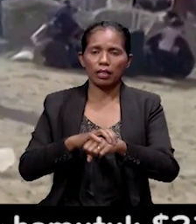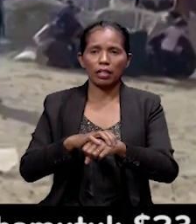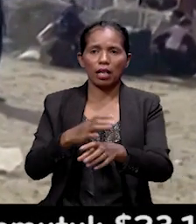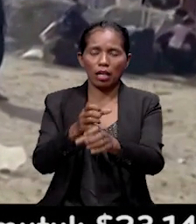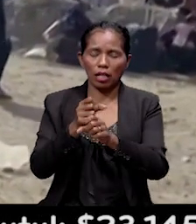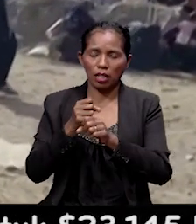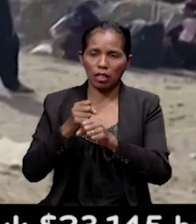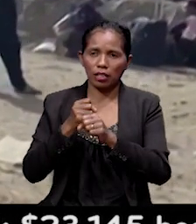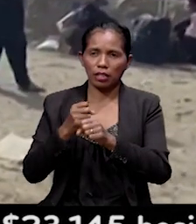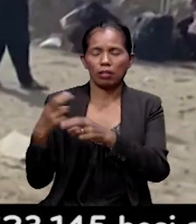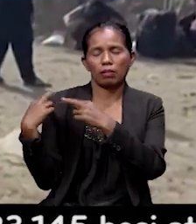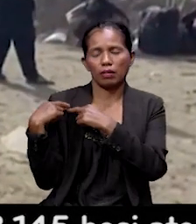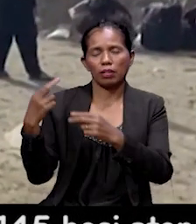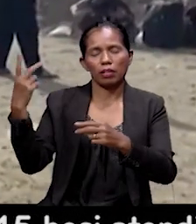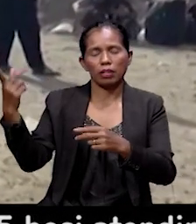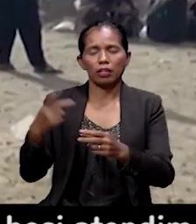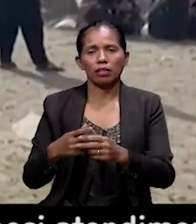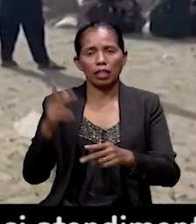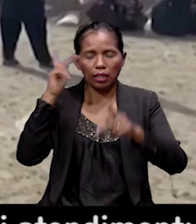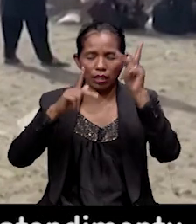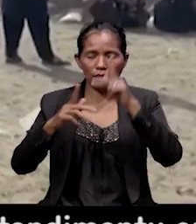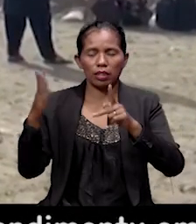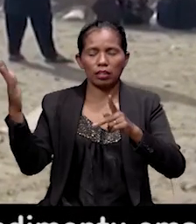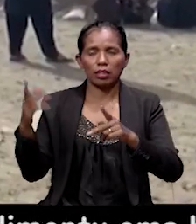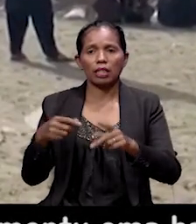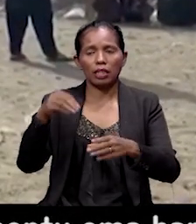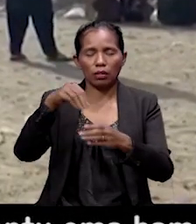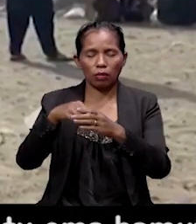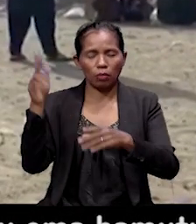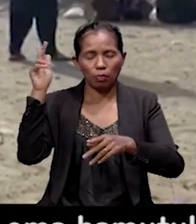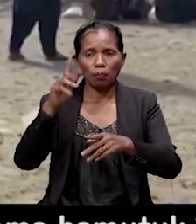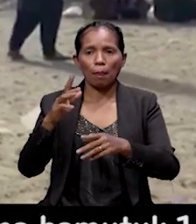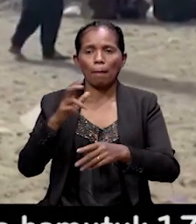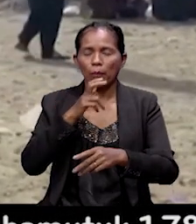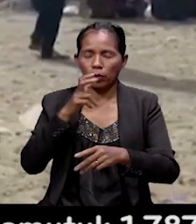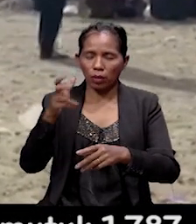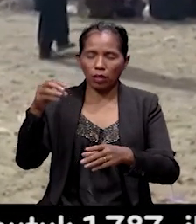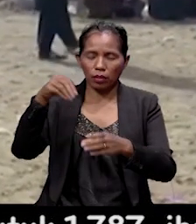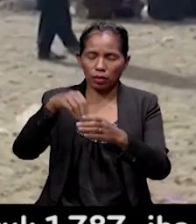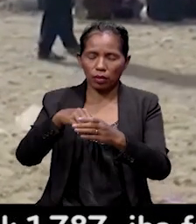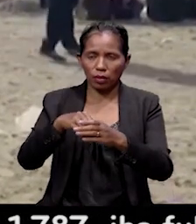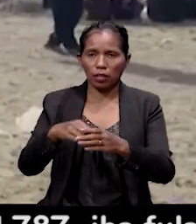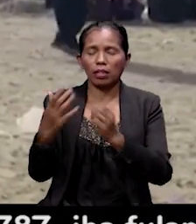militar estrangeiro Rússia EUA, NATO, inclui Portugal, ocupa ona Afganistão durante Tina Ruanulu.